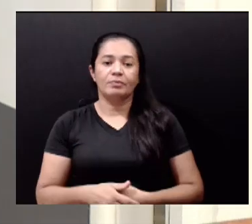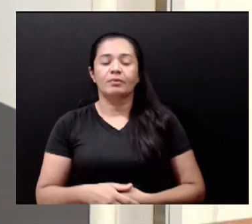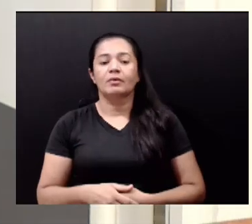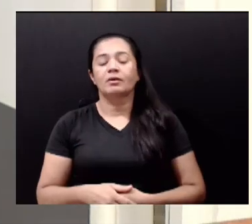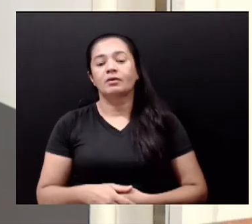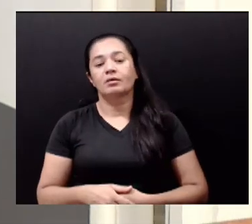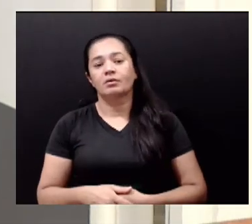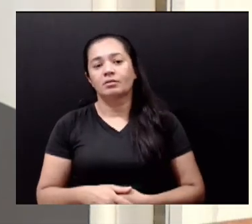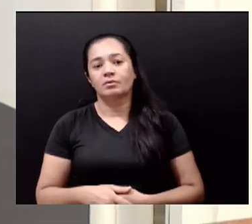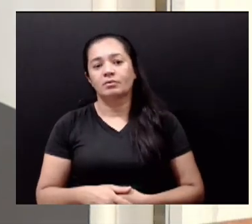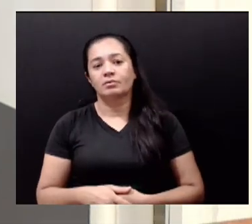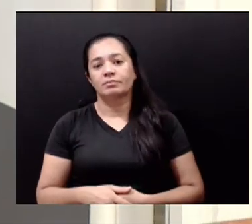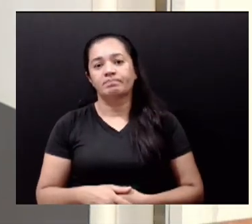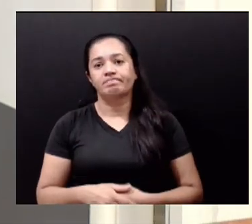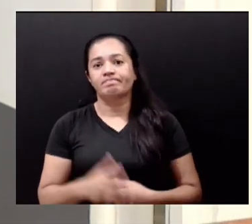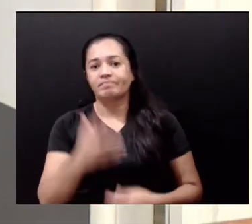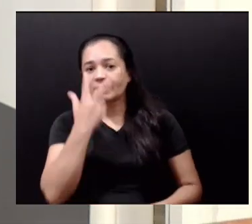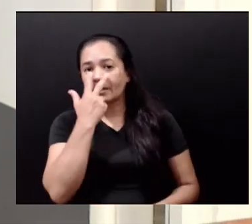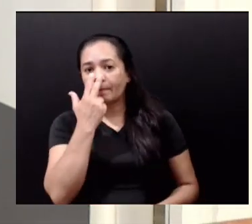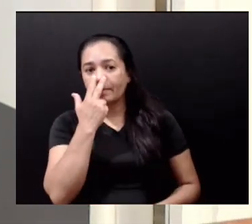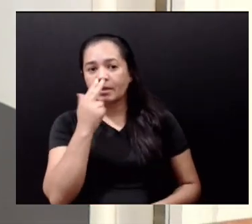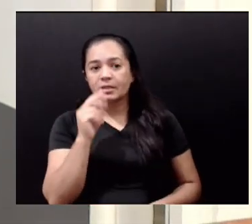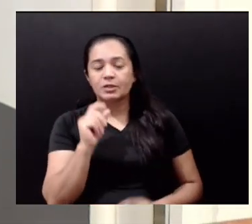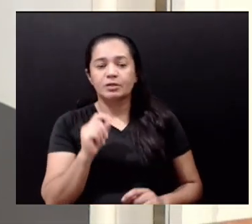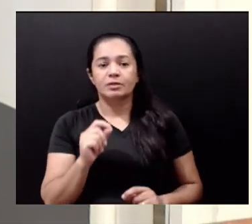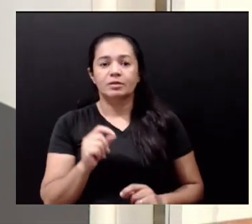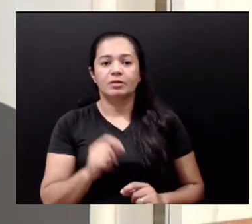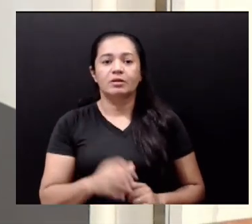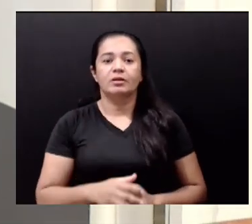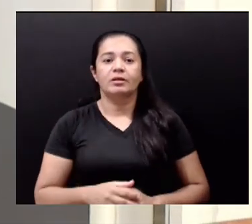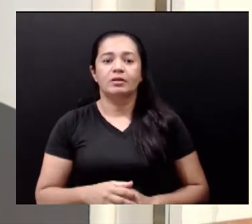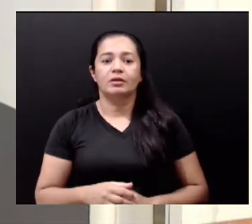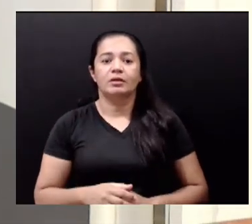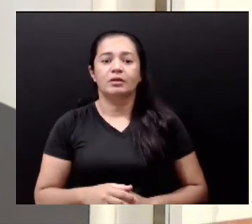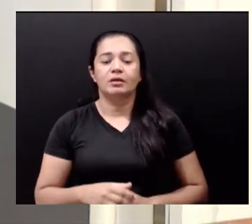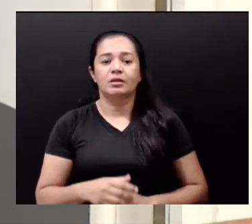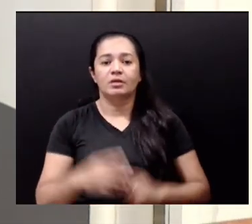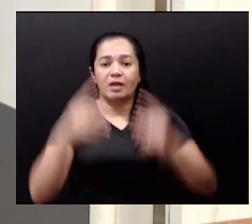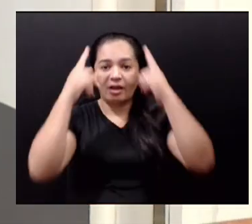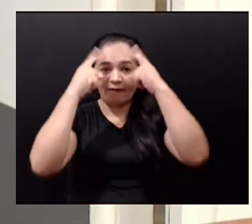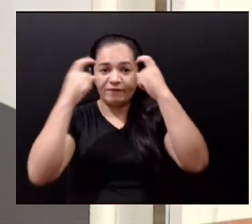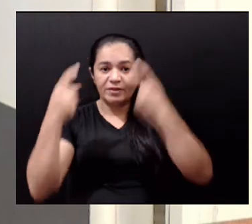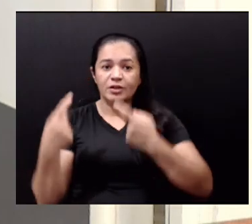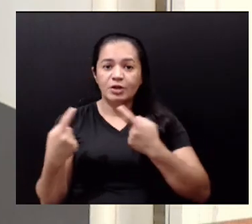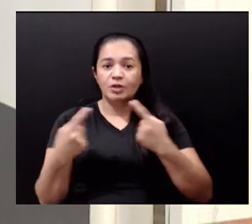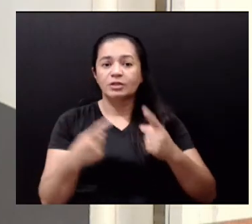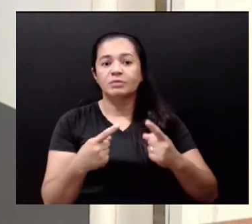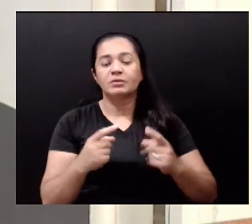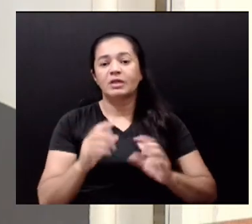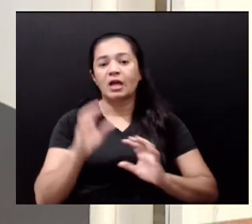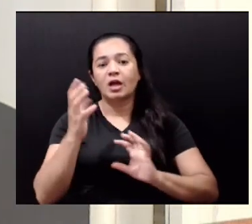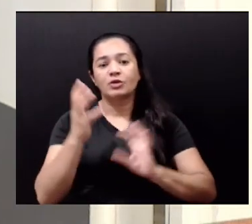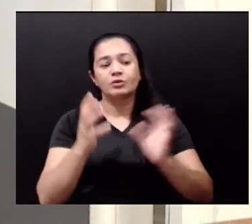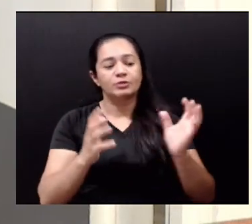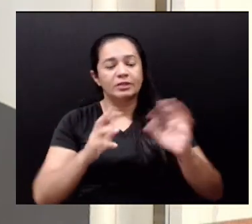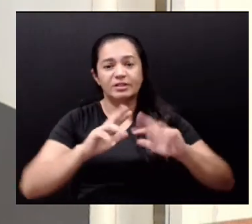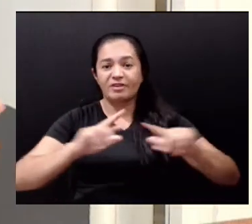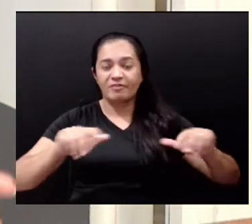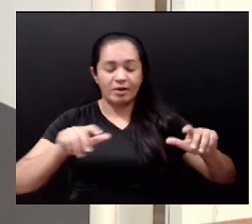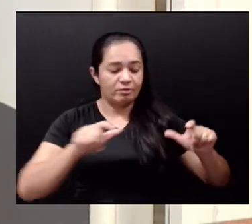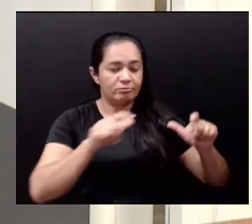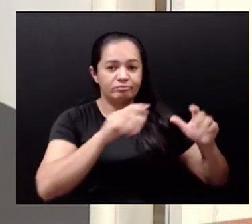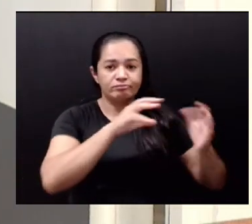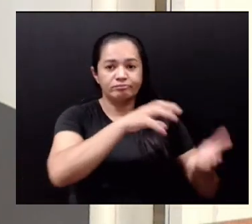parece que, assim, a questão da violência contra as mulheres vai passando por várias instâncias que estão desarticuladas, né? Então, assim, você